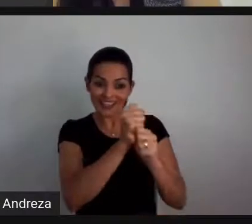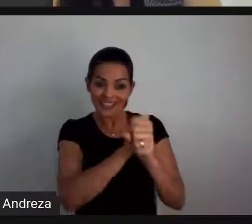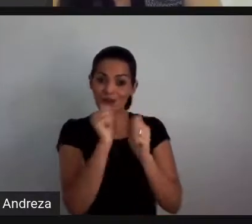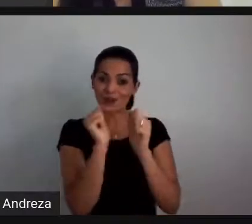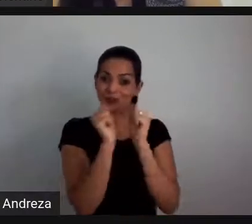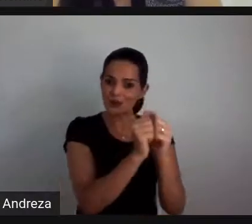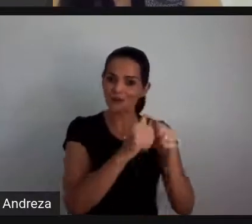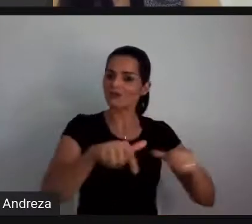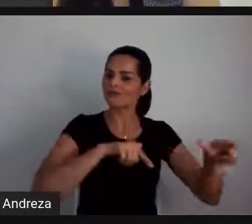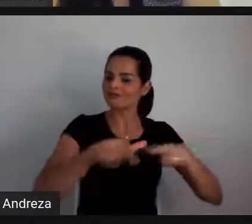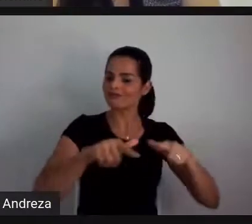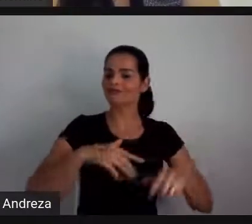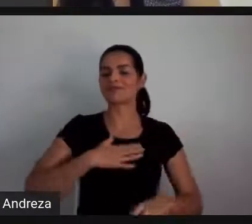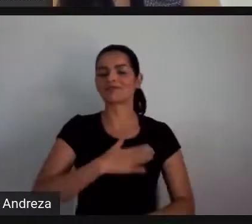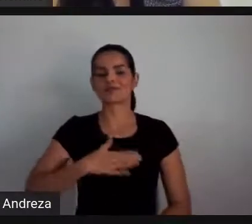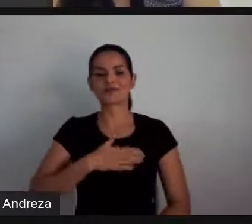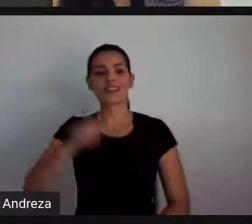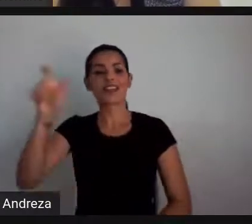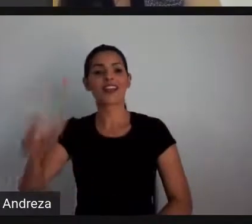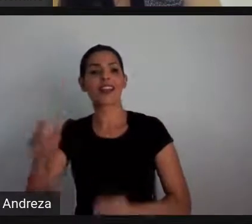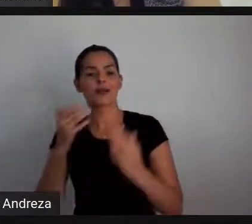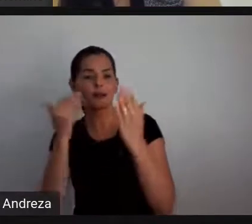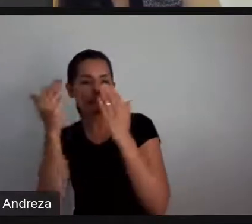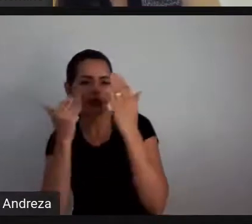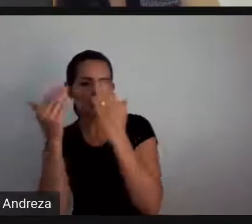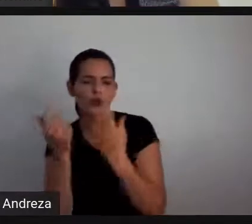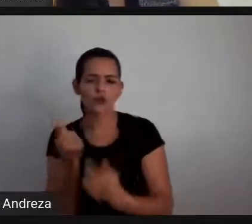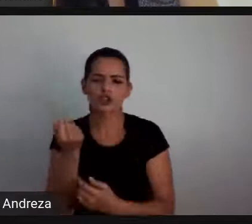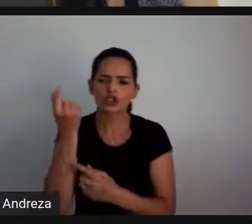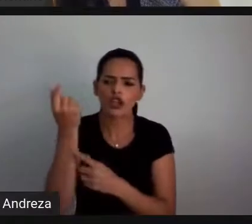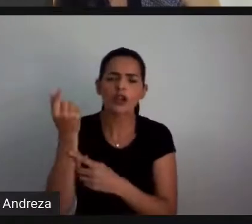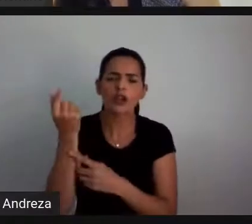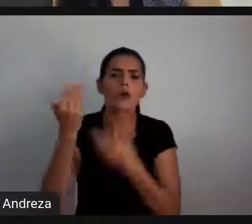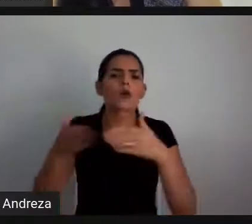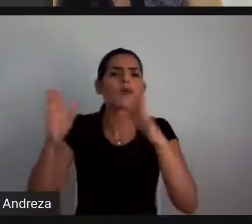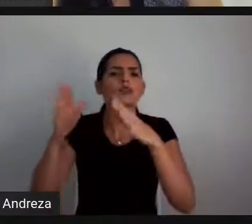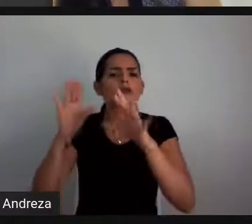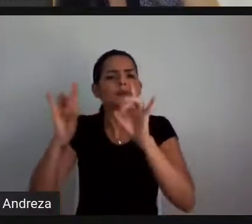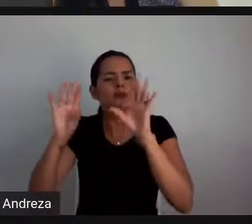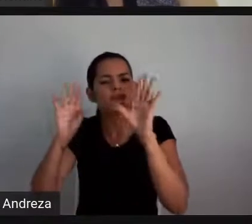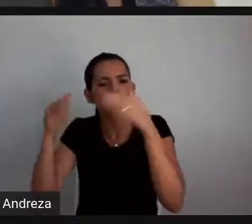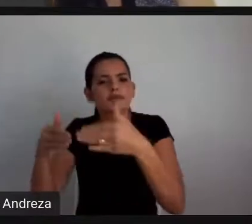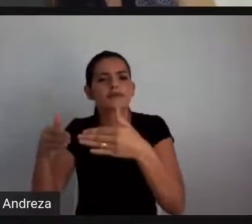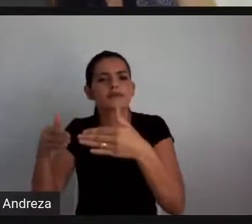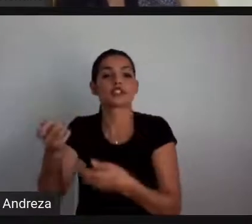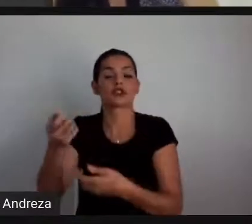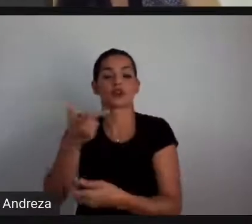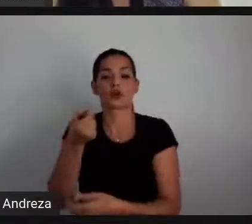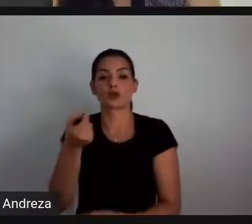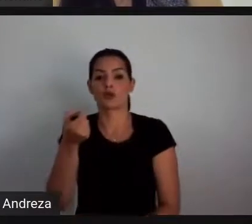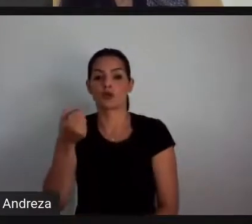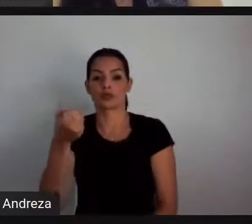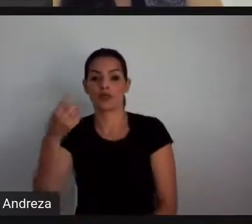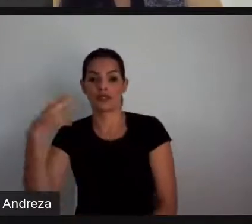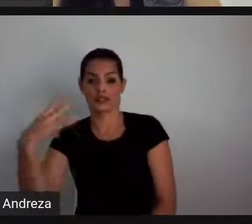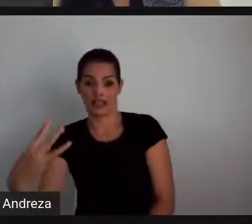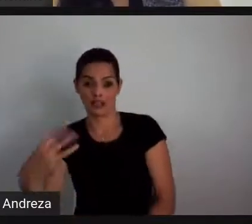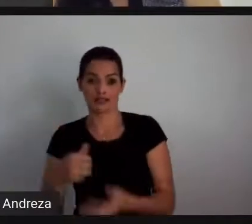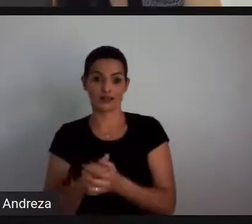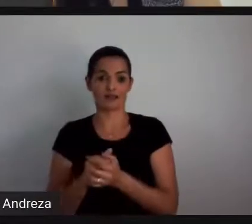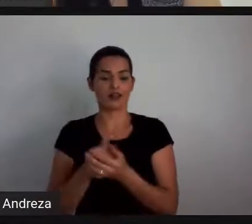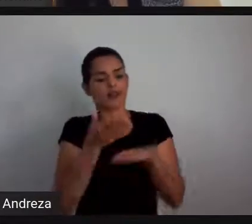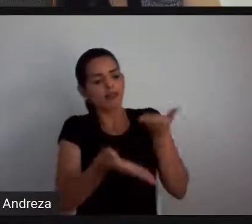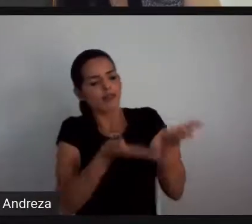E atua nessa área de psicologia do dinheiro desde 2003. Então, fazendo atendimentos clínicos, ministrando cursos,